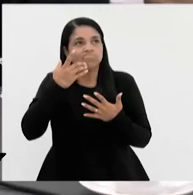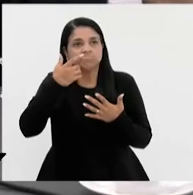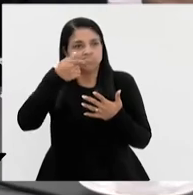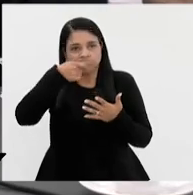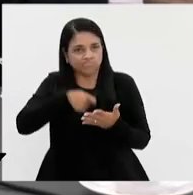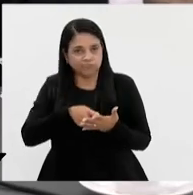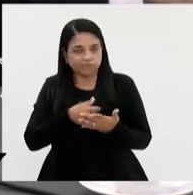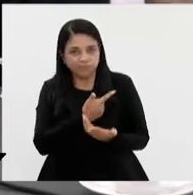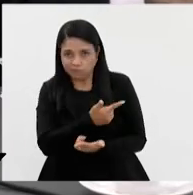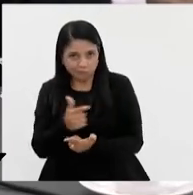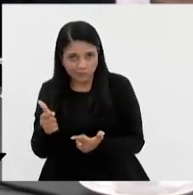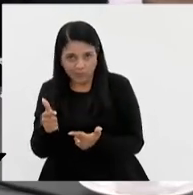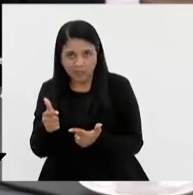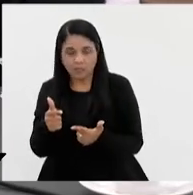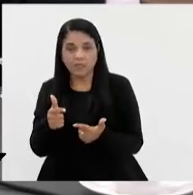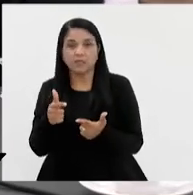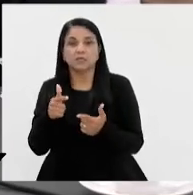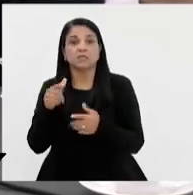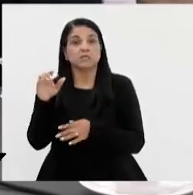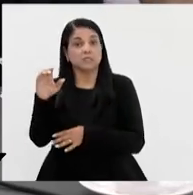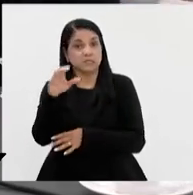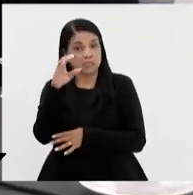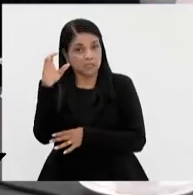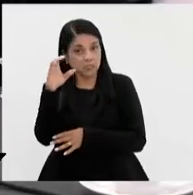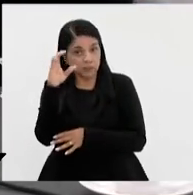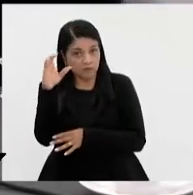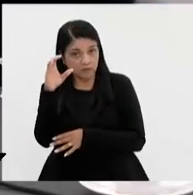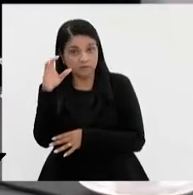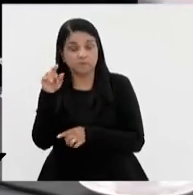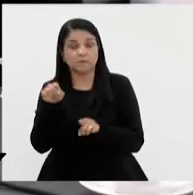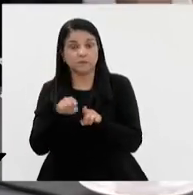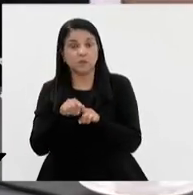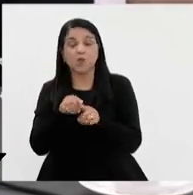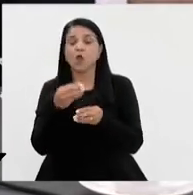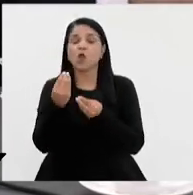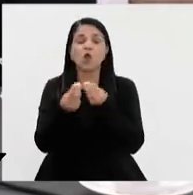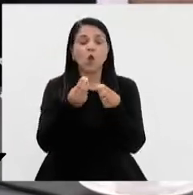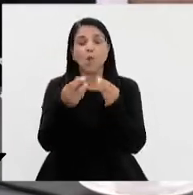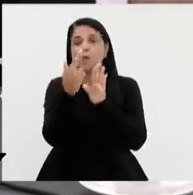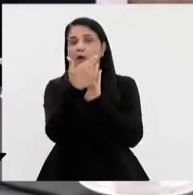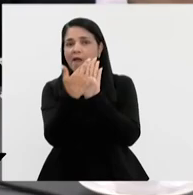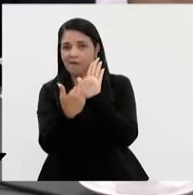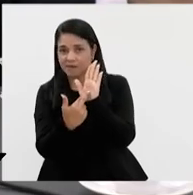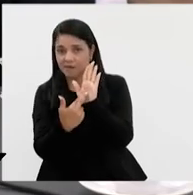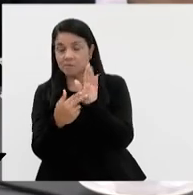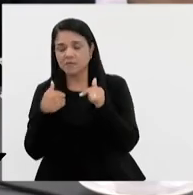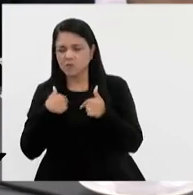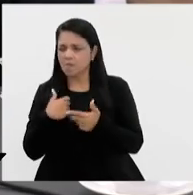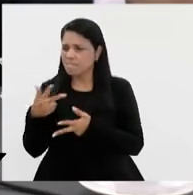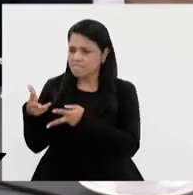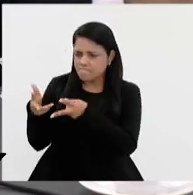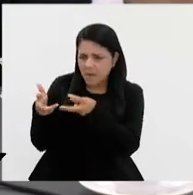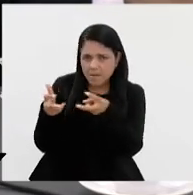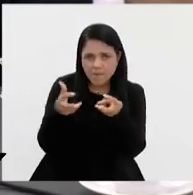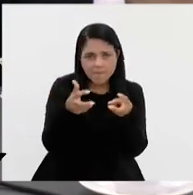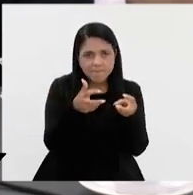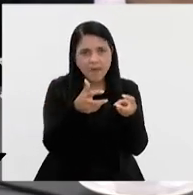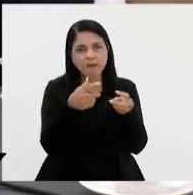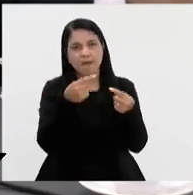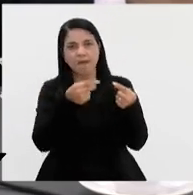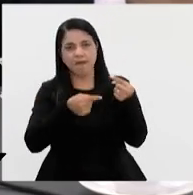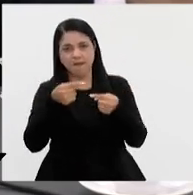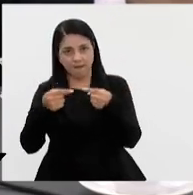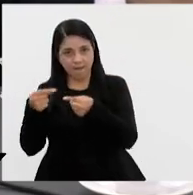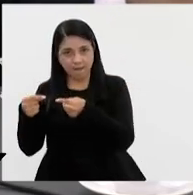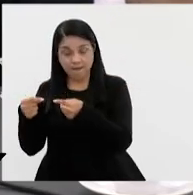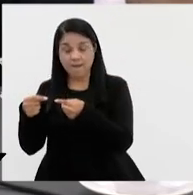foi dito, inclusive cientificamente, que forma que vai estabelecer. Mas eu prestei atenção, né, em todos os debates,